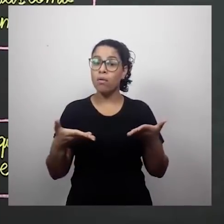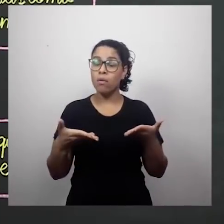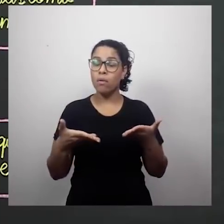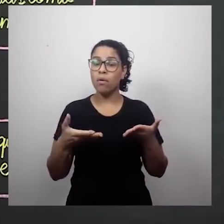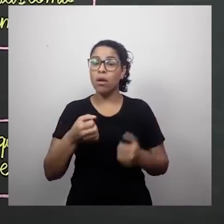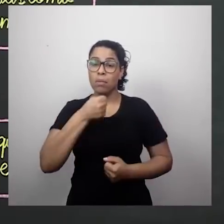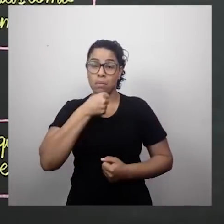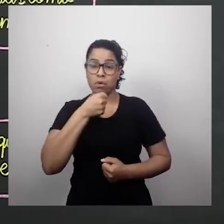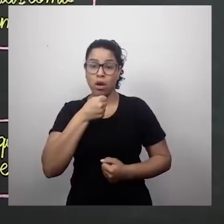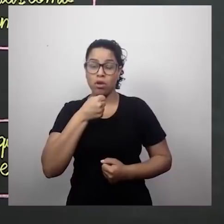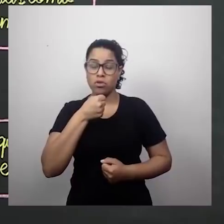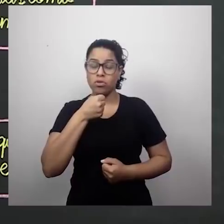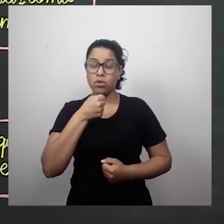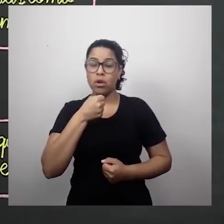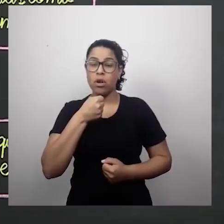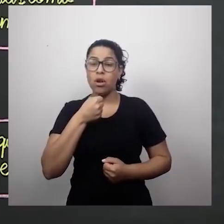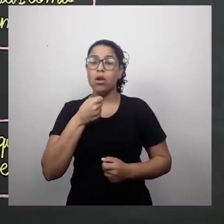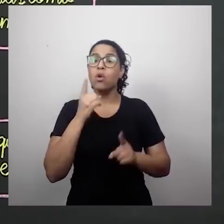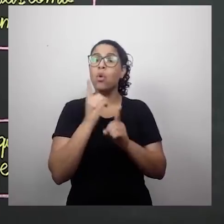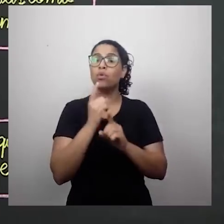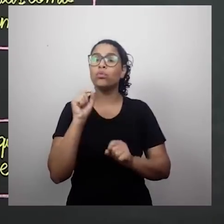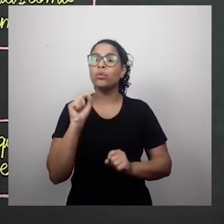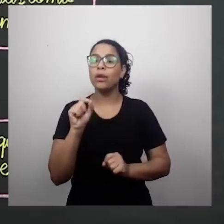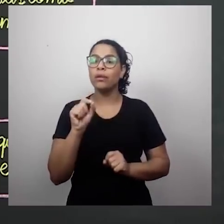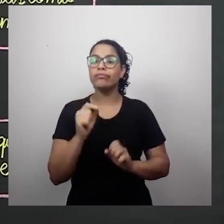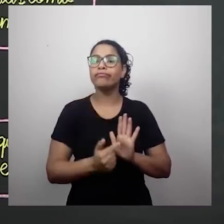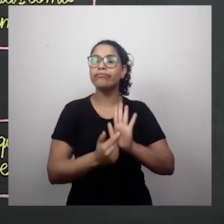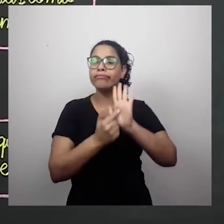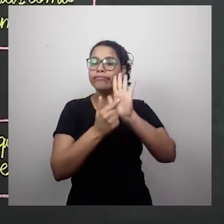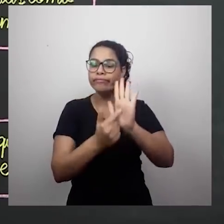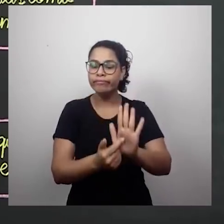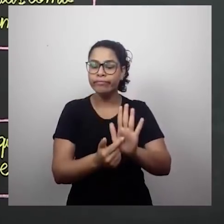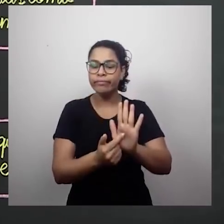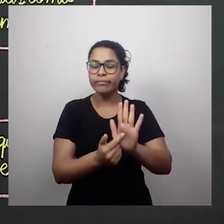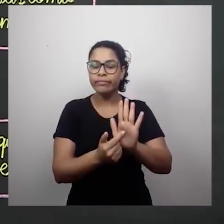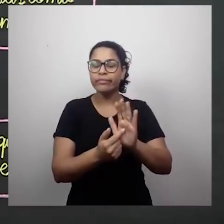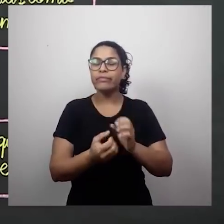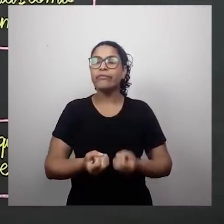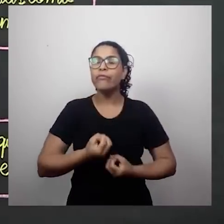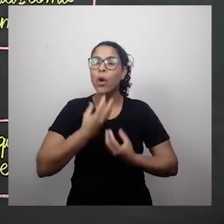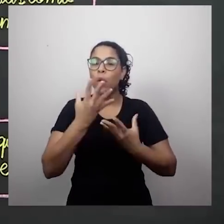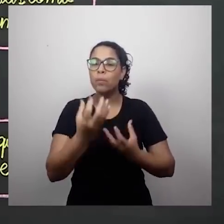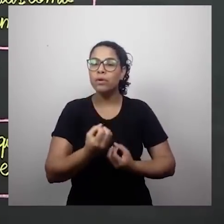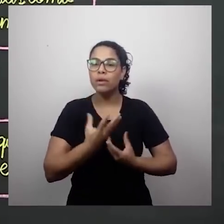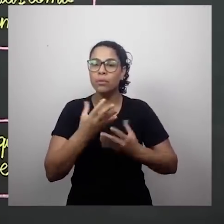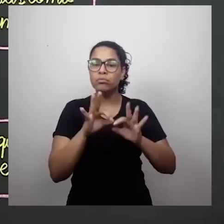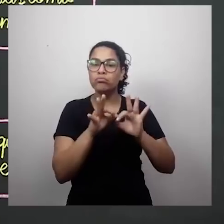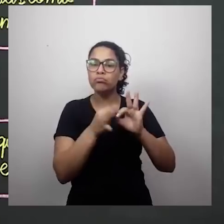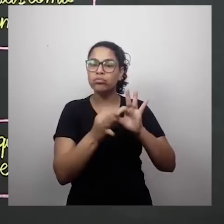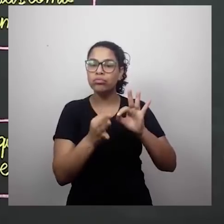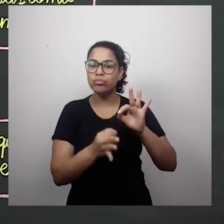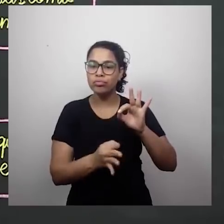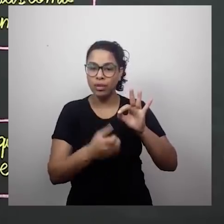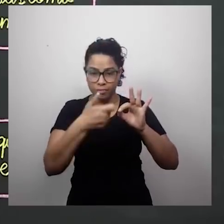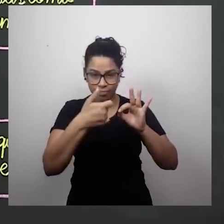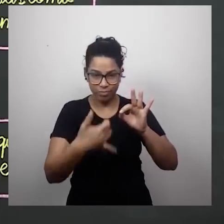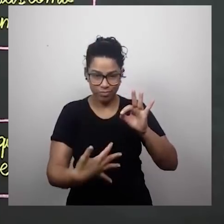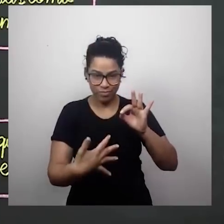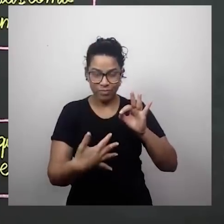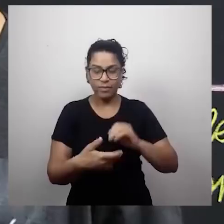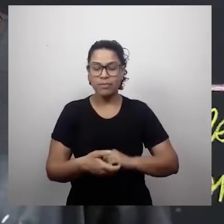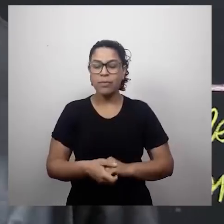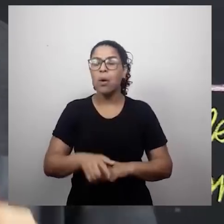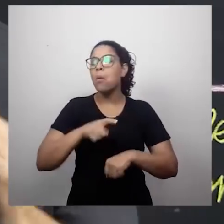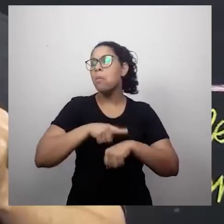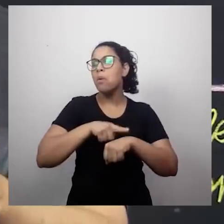encontrar trechos de exposição, informação e de descrição, ou seja, várias categorias, vários tipos textuais. Em algum momento você vai